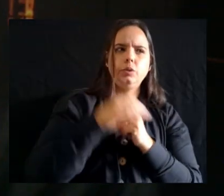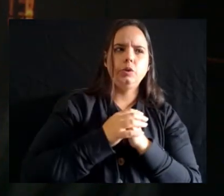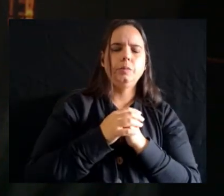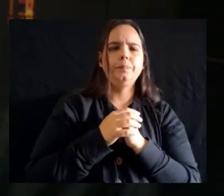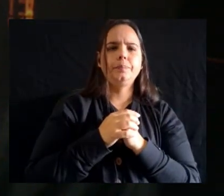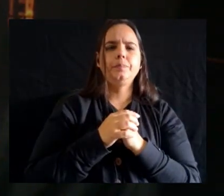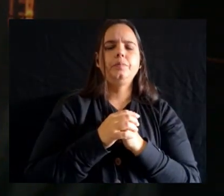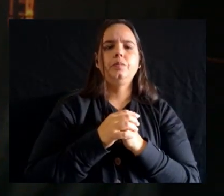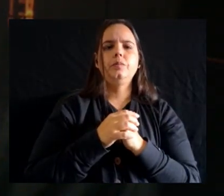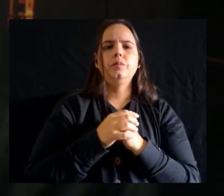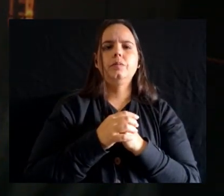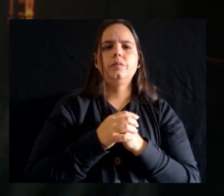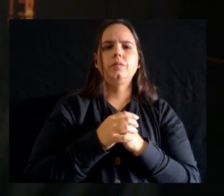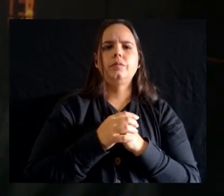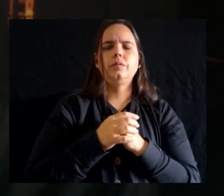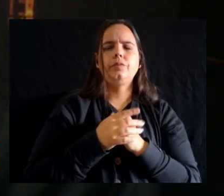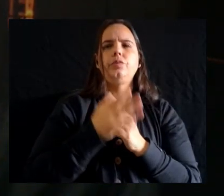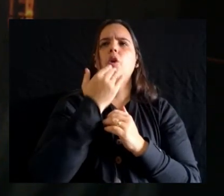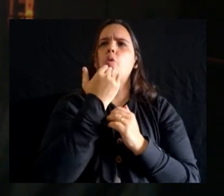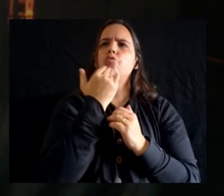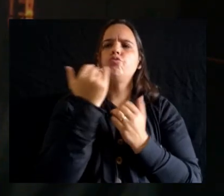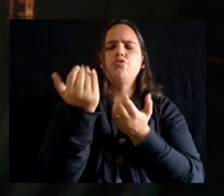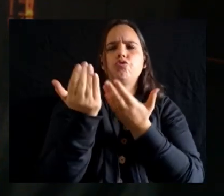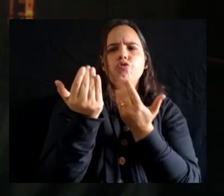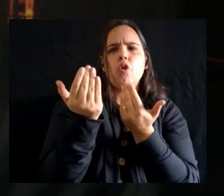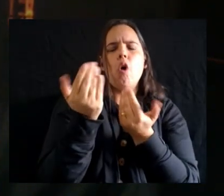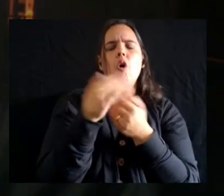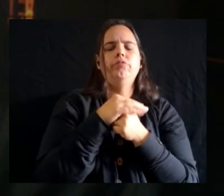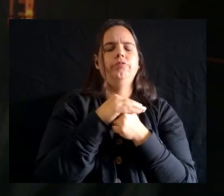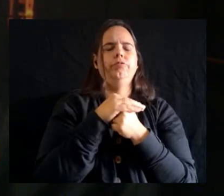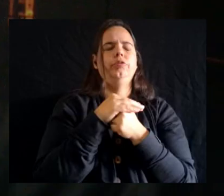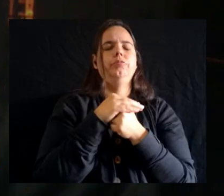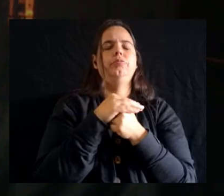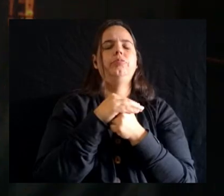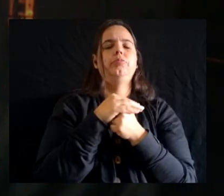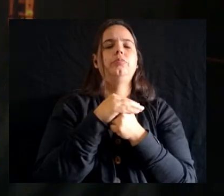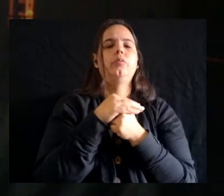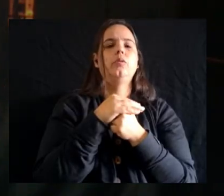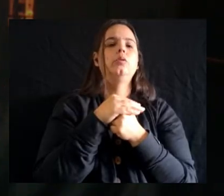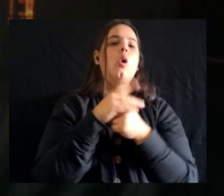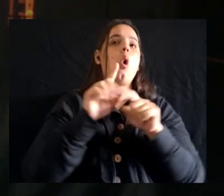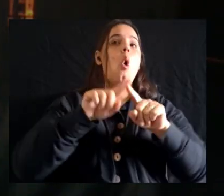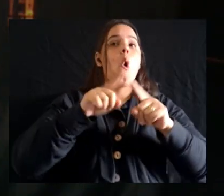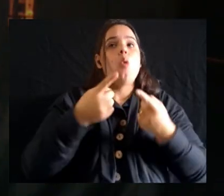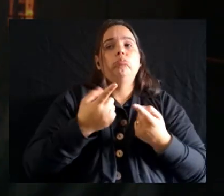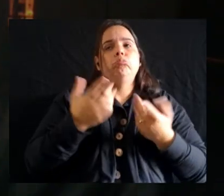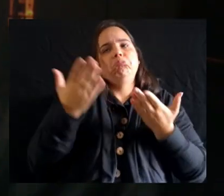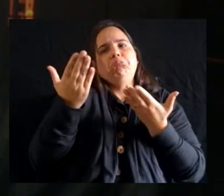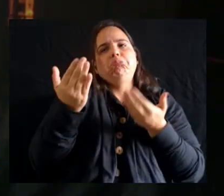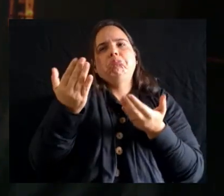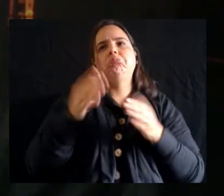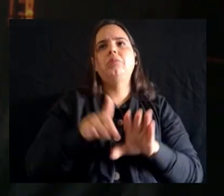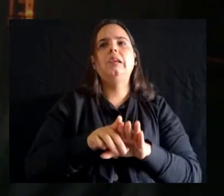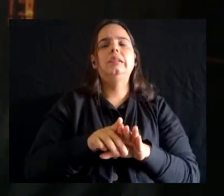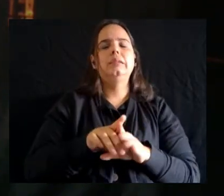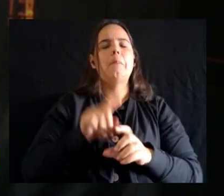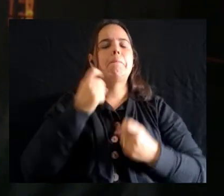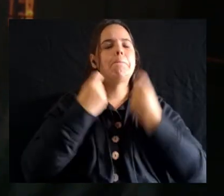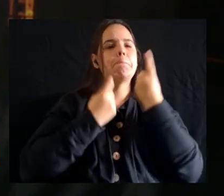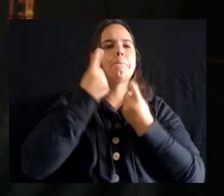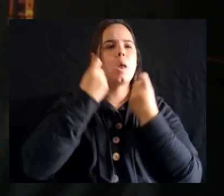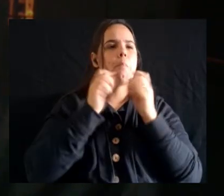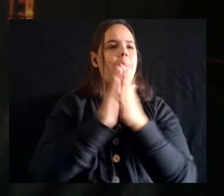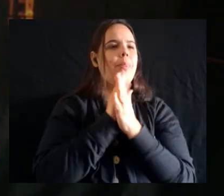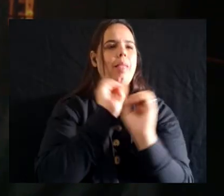um adolescente, né, ou então um jovem, não estava muito preocupado com essa questão, né,